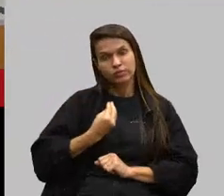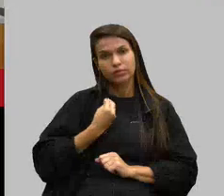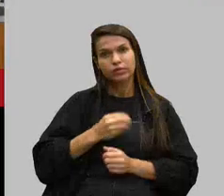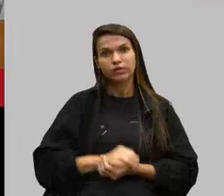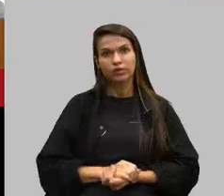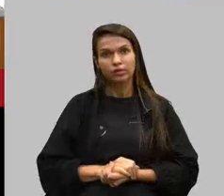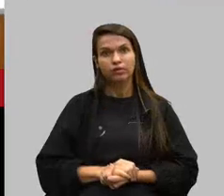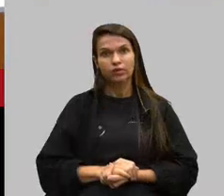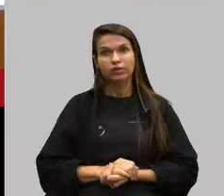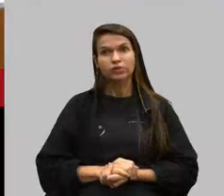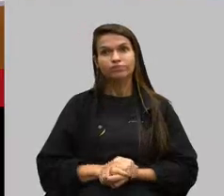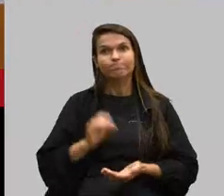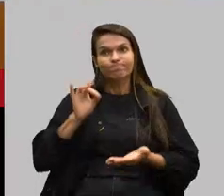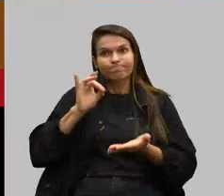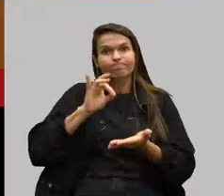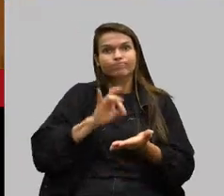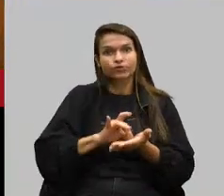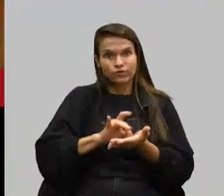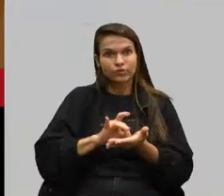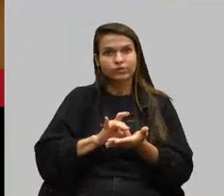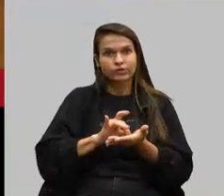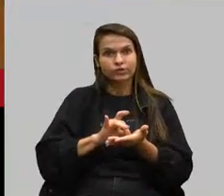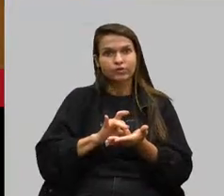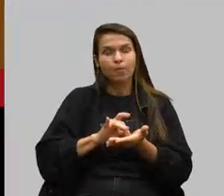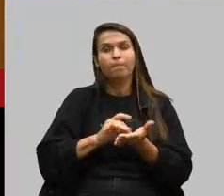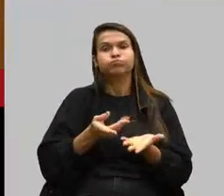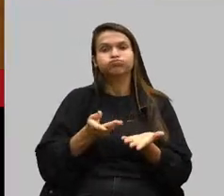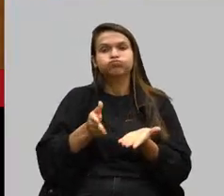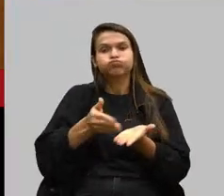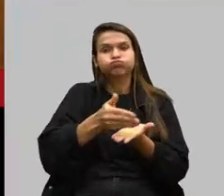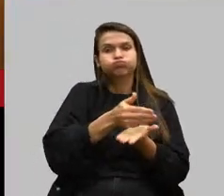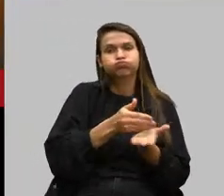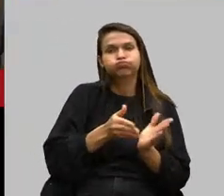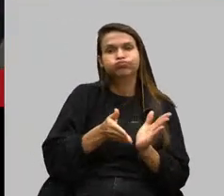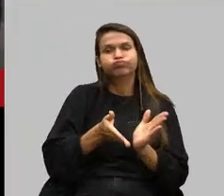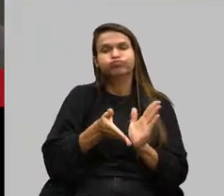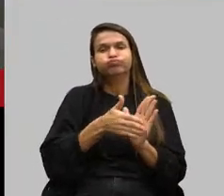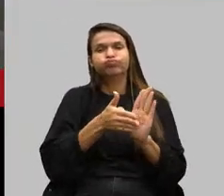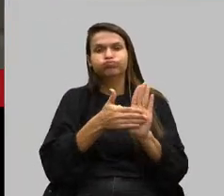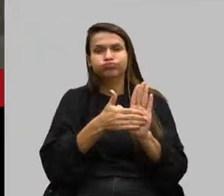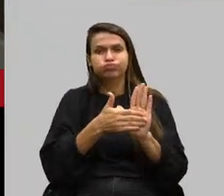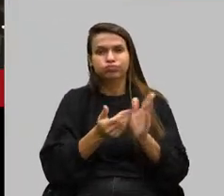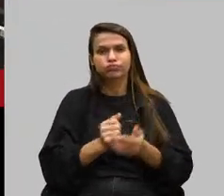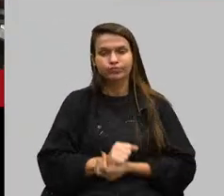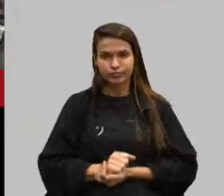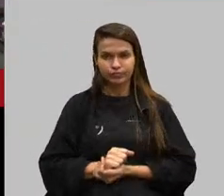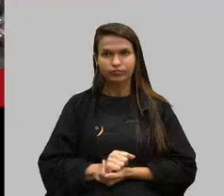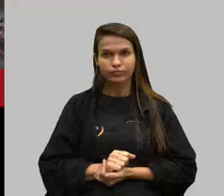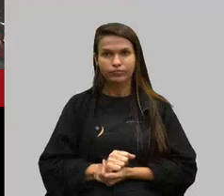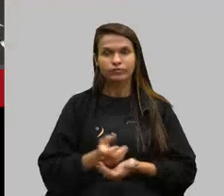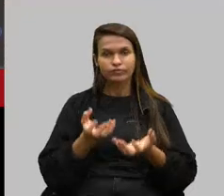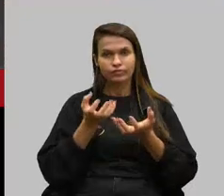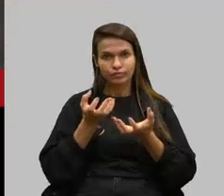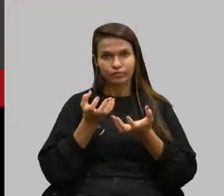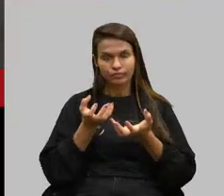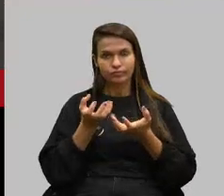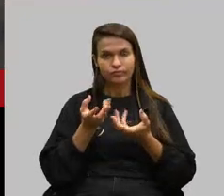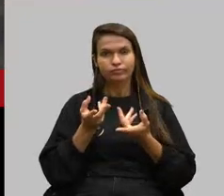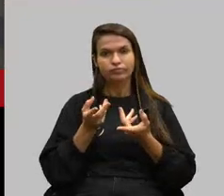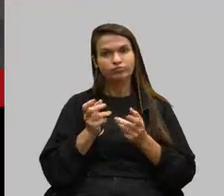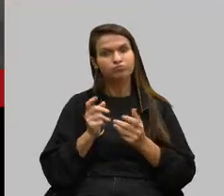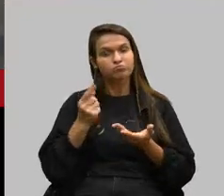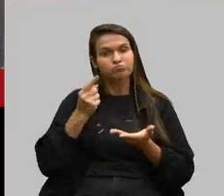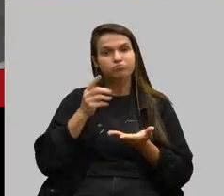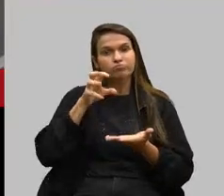e realmente ser uma prestação de conta eu quero aqui deixar consignado Presidente queria que vossa excelência pudesse